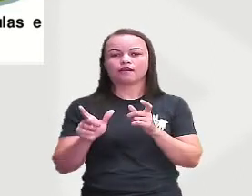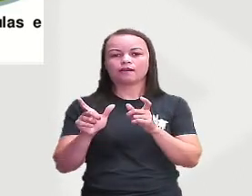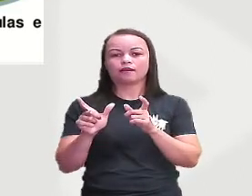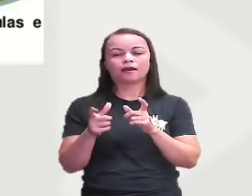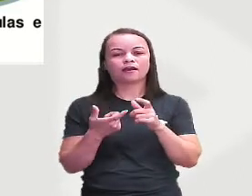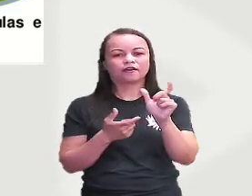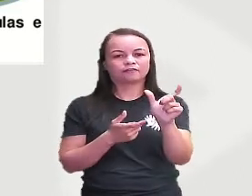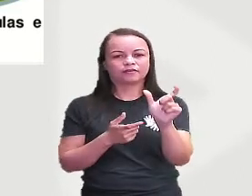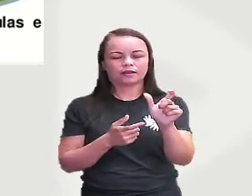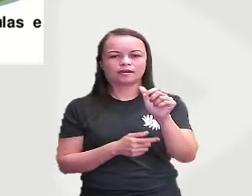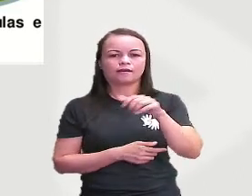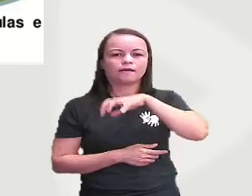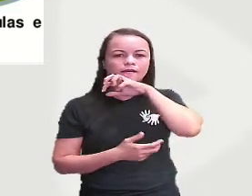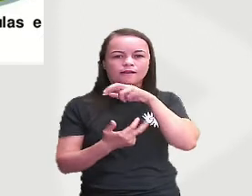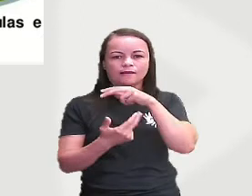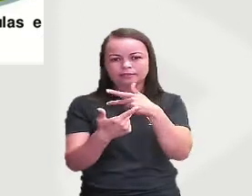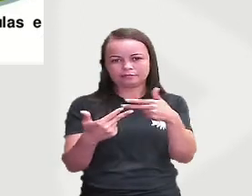animais.